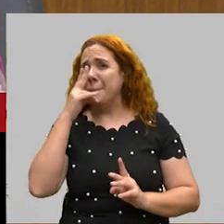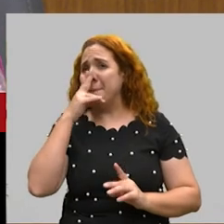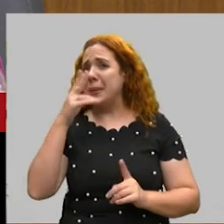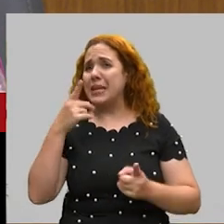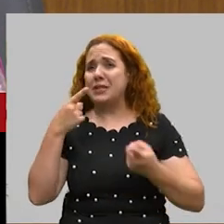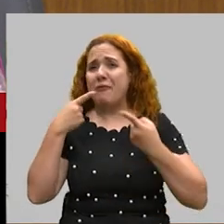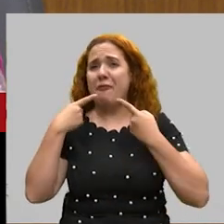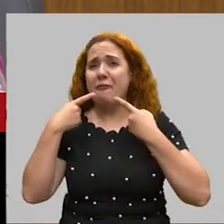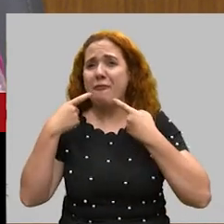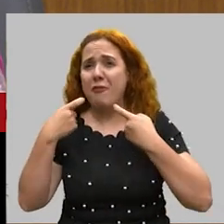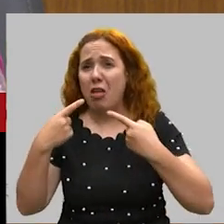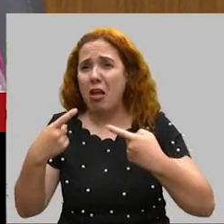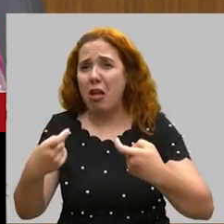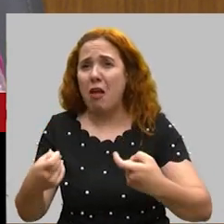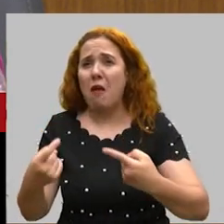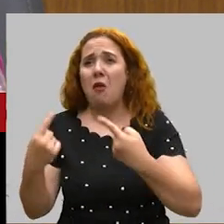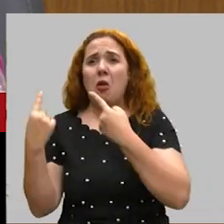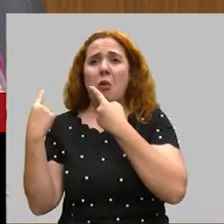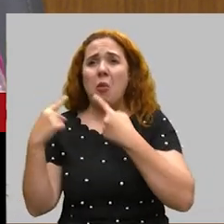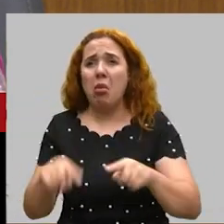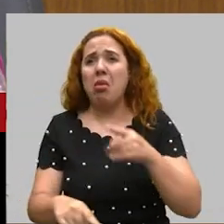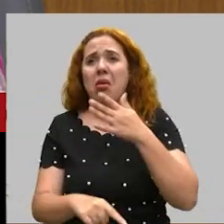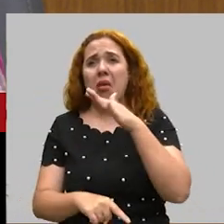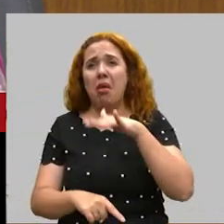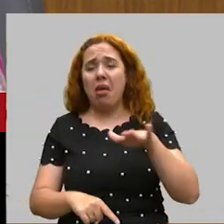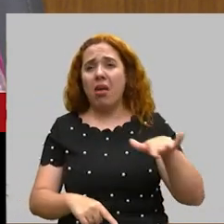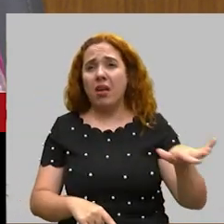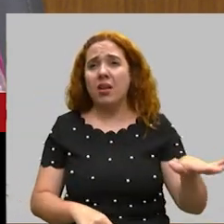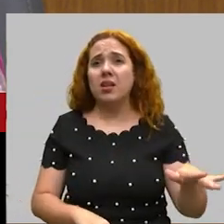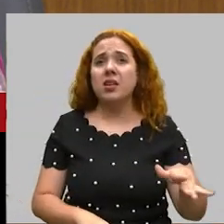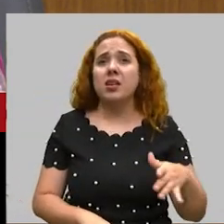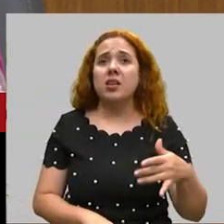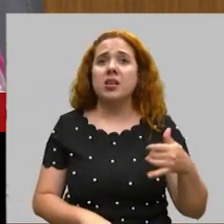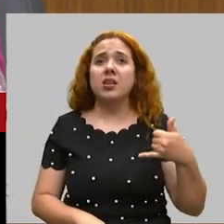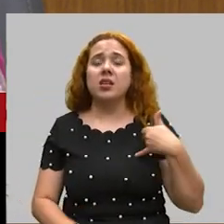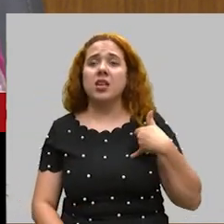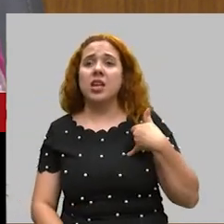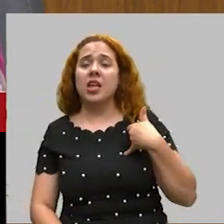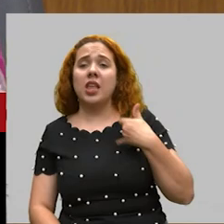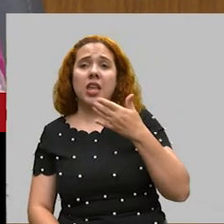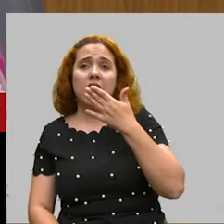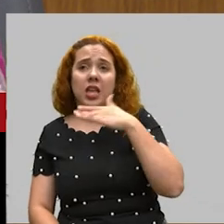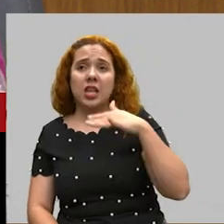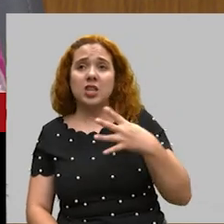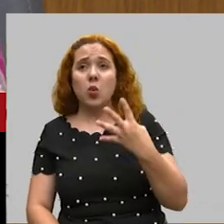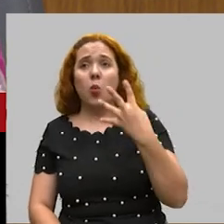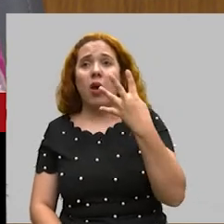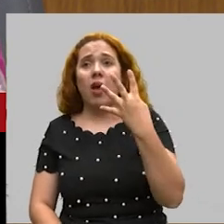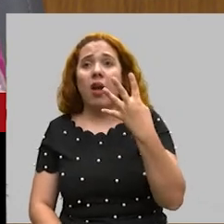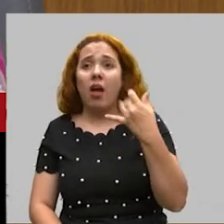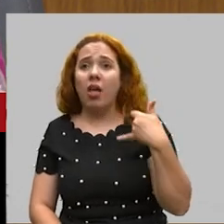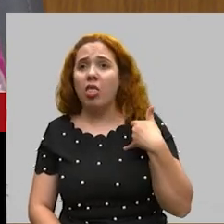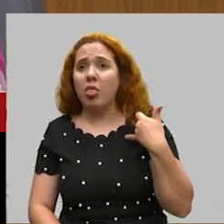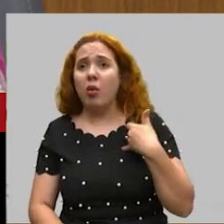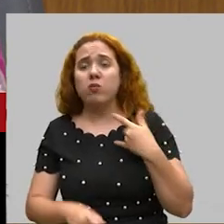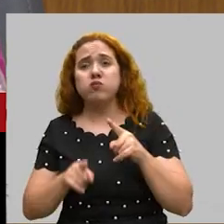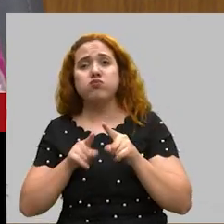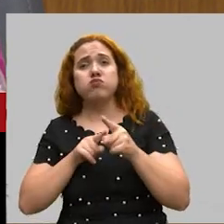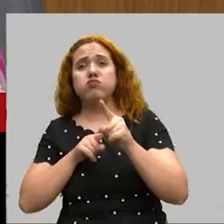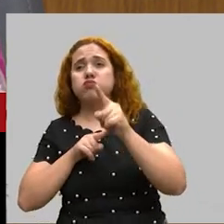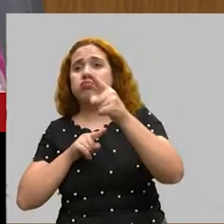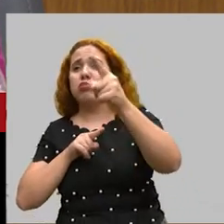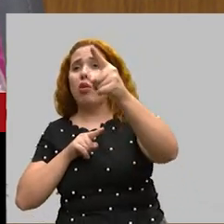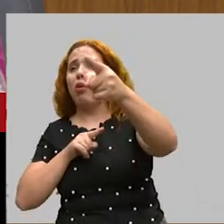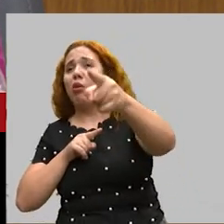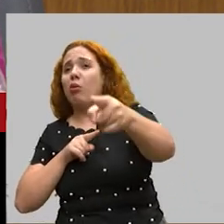nossas crianças de colocar crianças de 4 anos no ônibus para ir estudar distante da sua